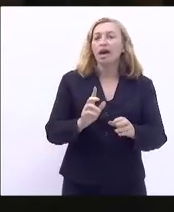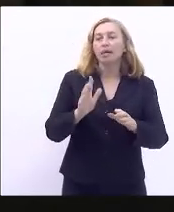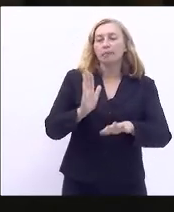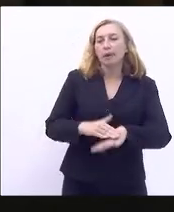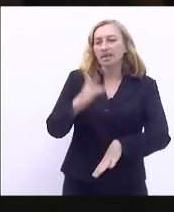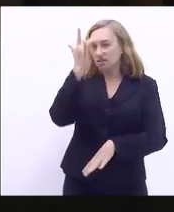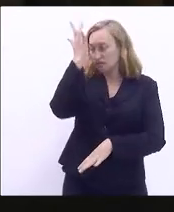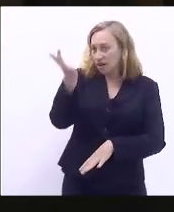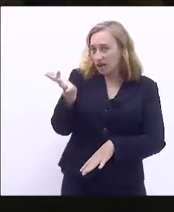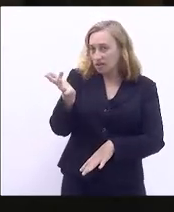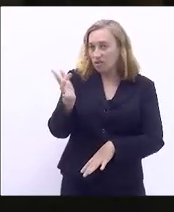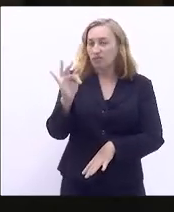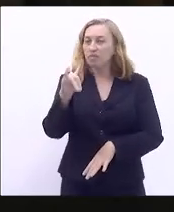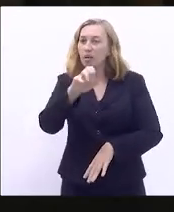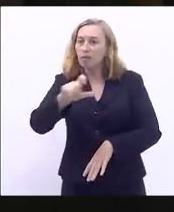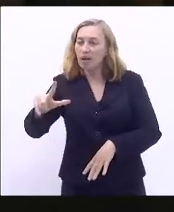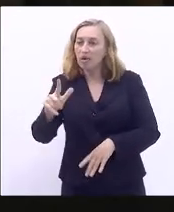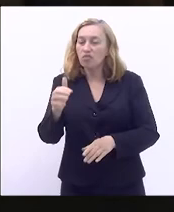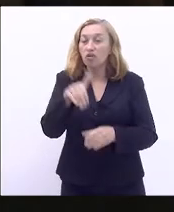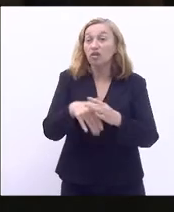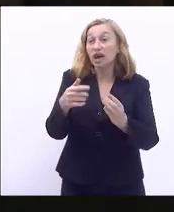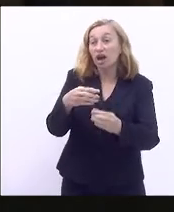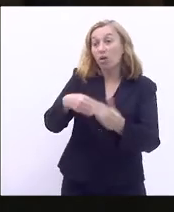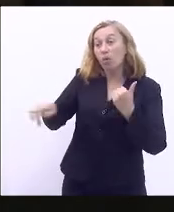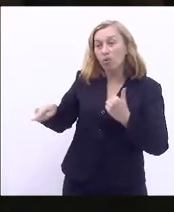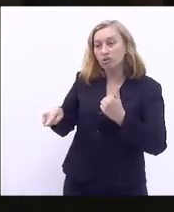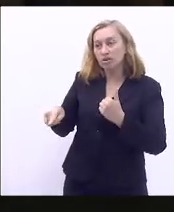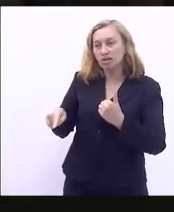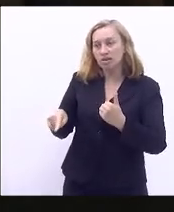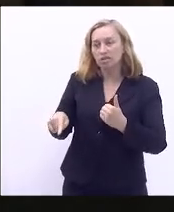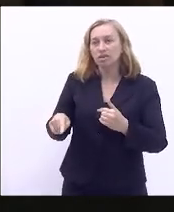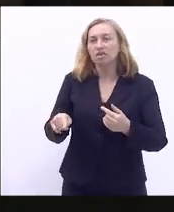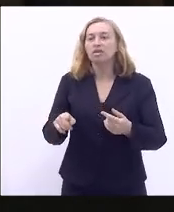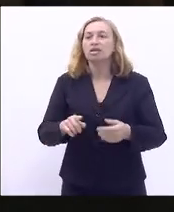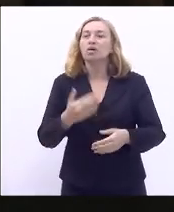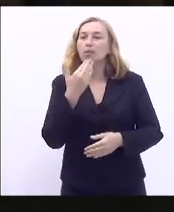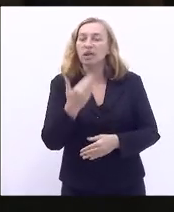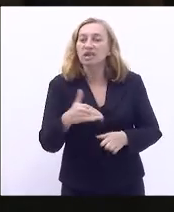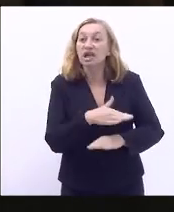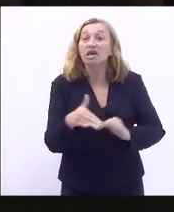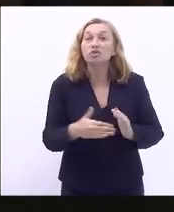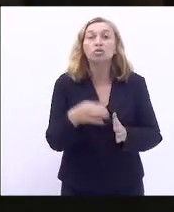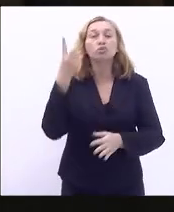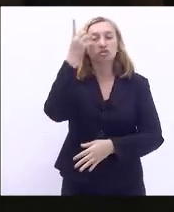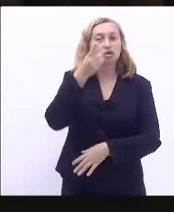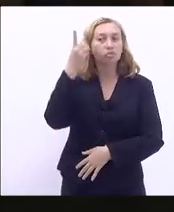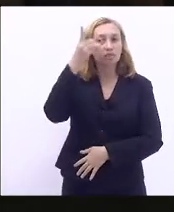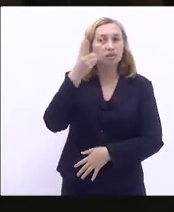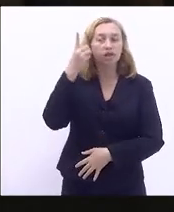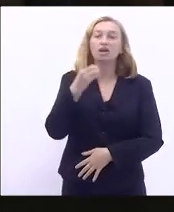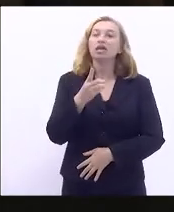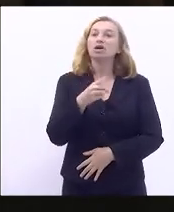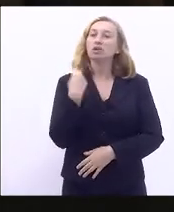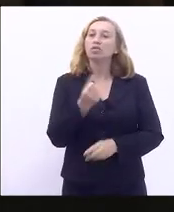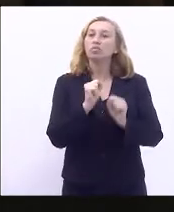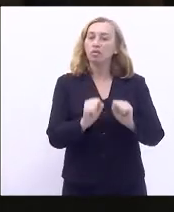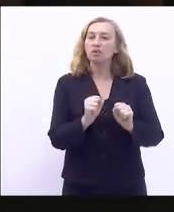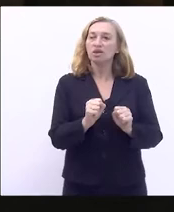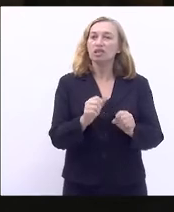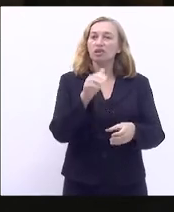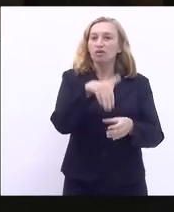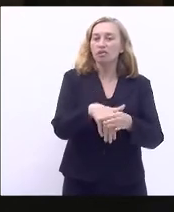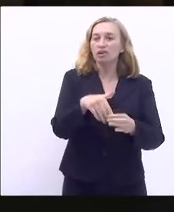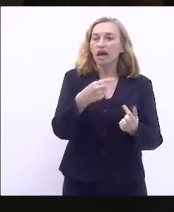fazer discurso, porque isso não contribui. Então, eu vou pedir a todos os parlamentares para que a gente possa votar contra